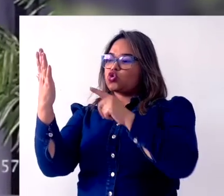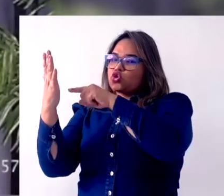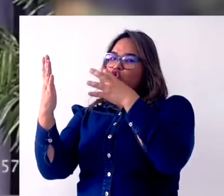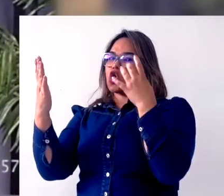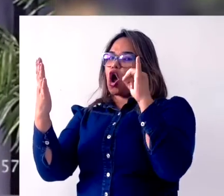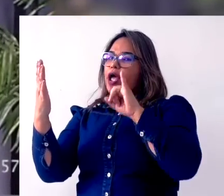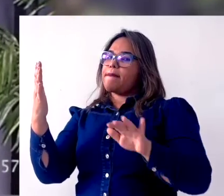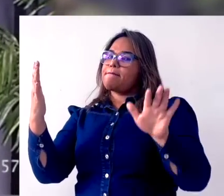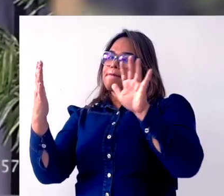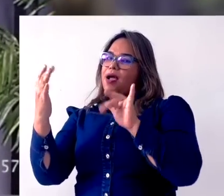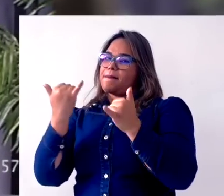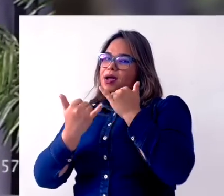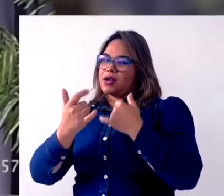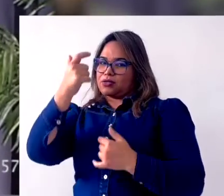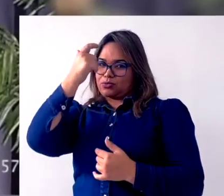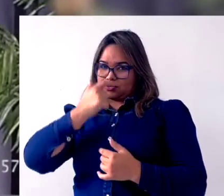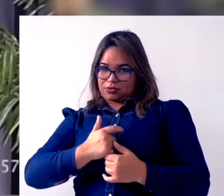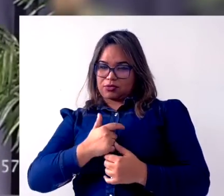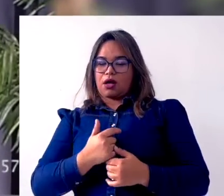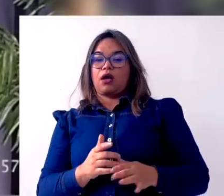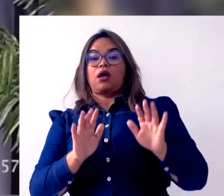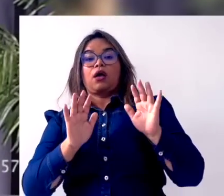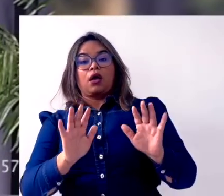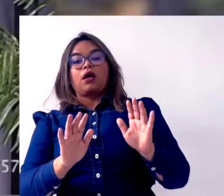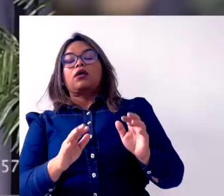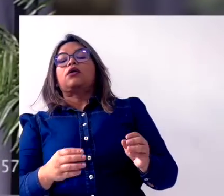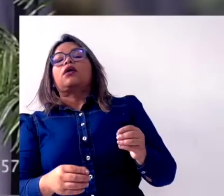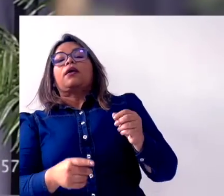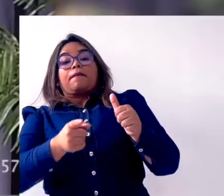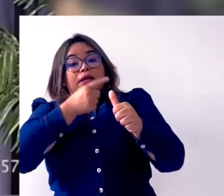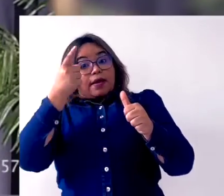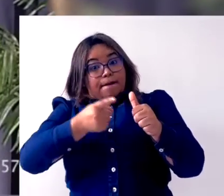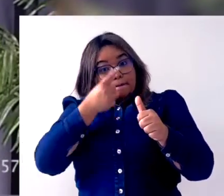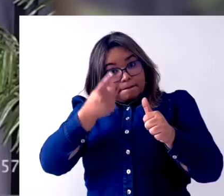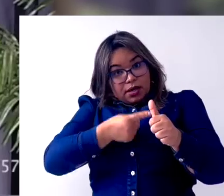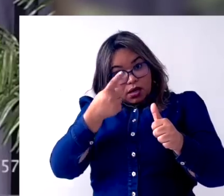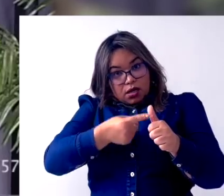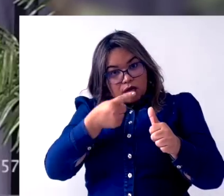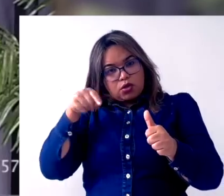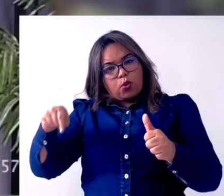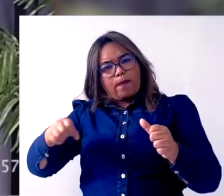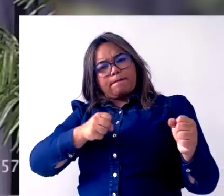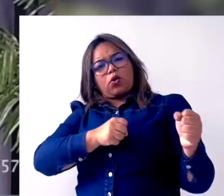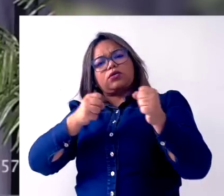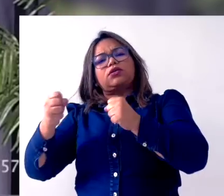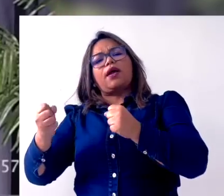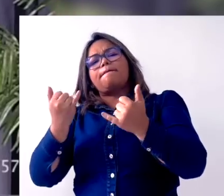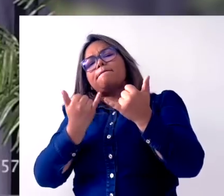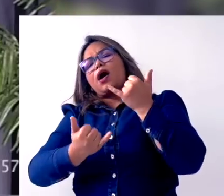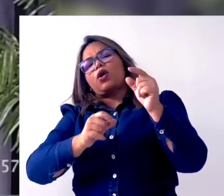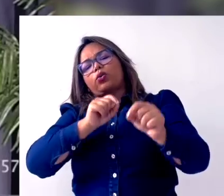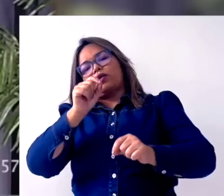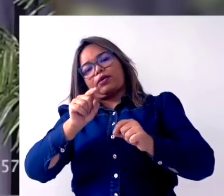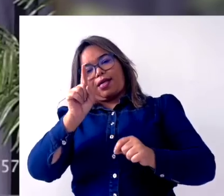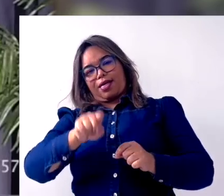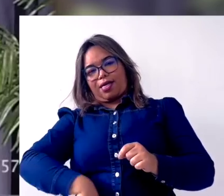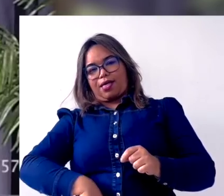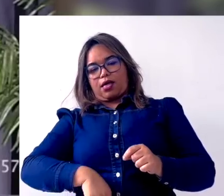parece comigo. Agora, com que se parecia a primeira besta? A primeira besta era um poder religioso usando o Estado